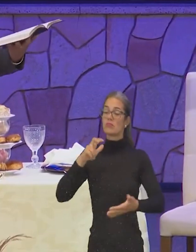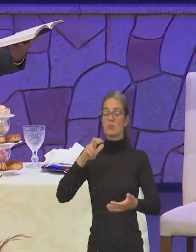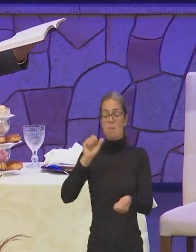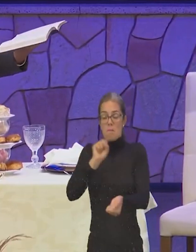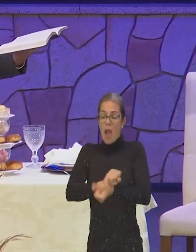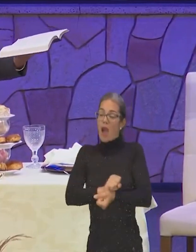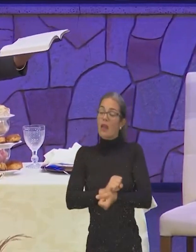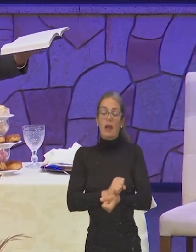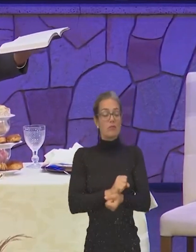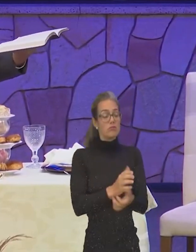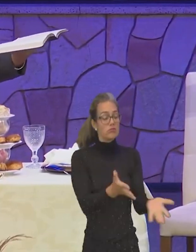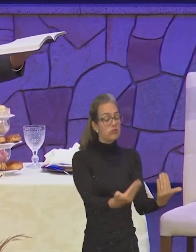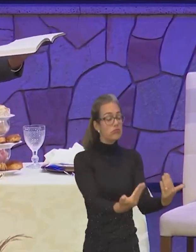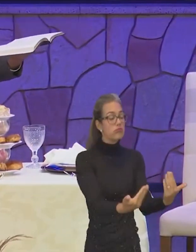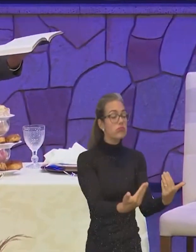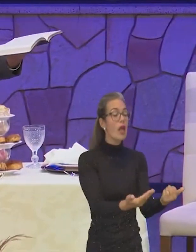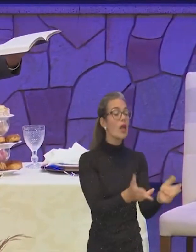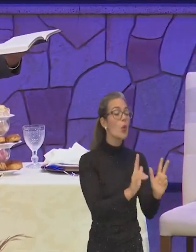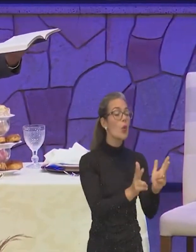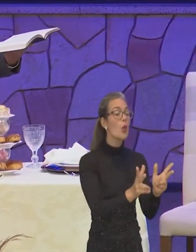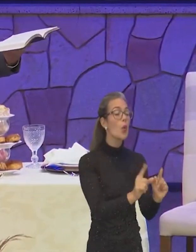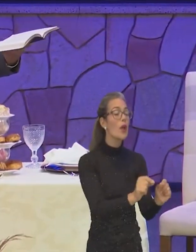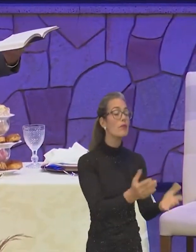de criança que eu queria falar.